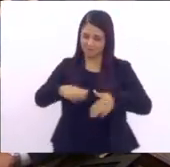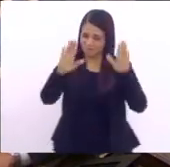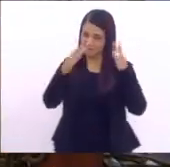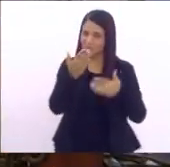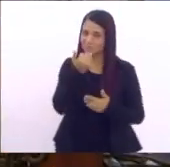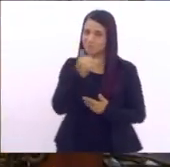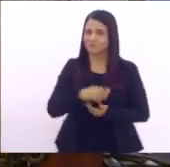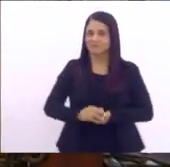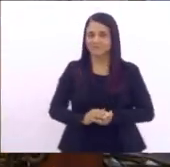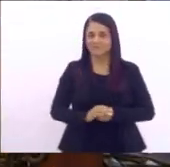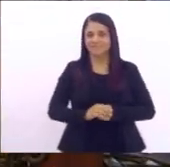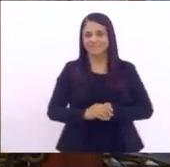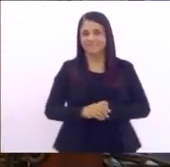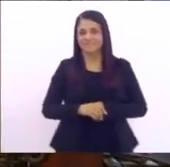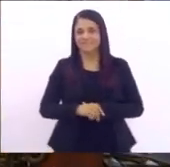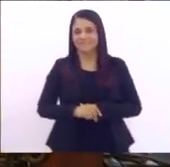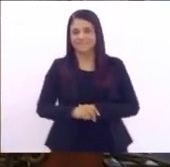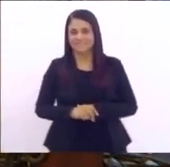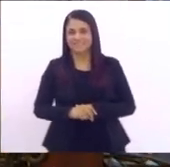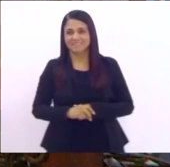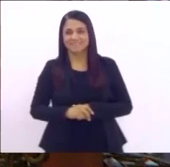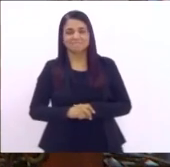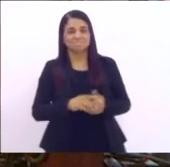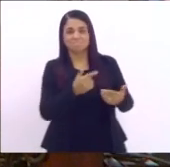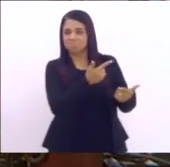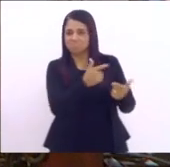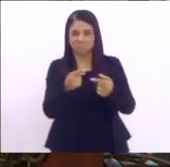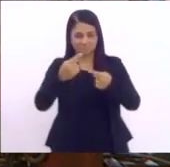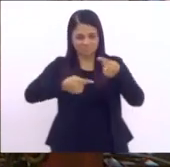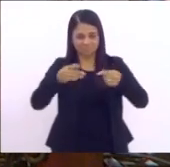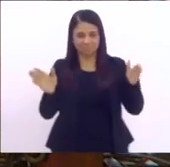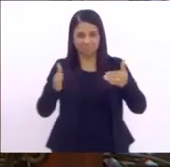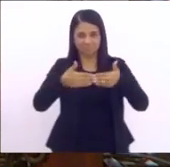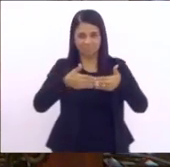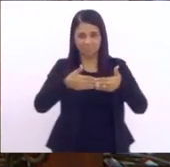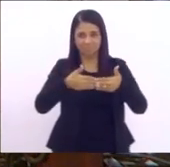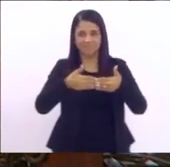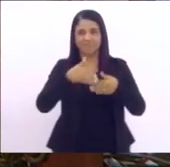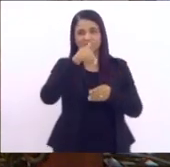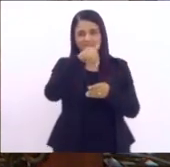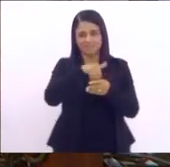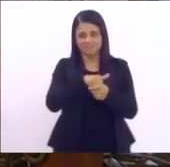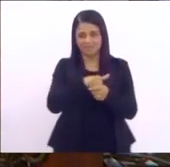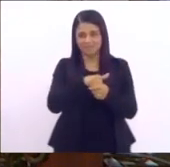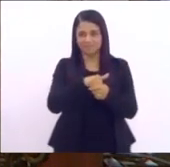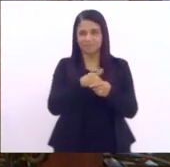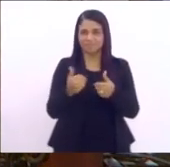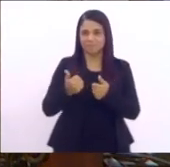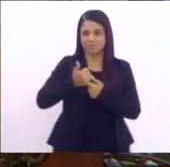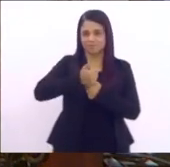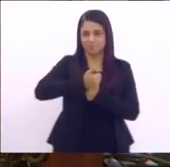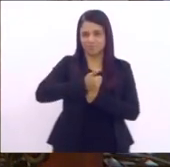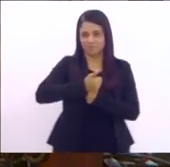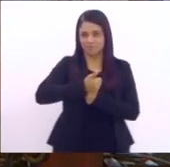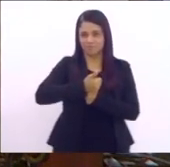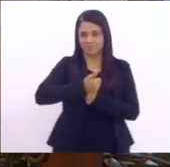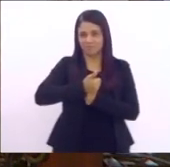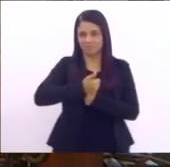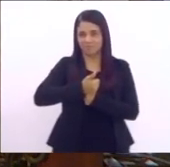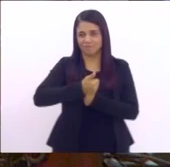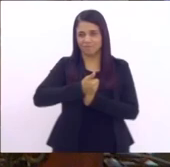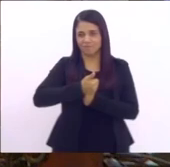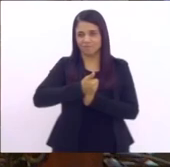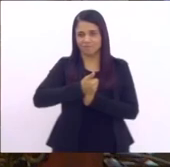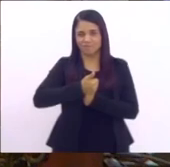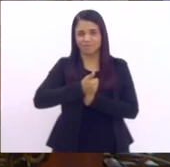Obrigado. Não havendo mais quem queira discutir, encerrada a discussão em votação substitutivo. Como forma final de redação. Os senhores que aprovam,